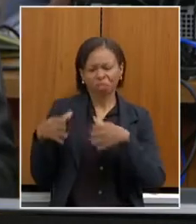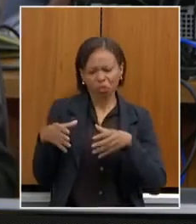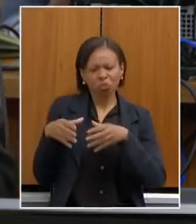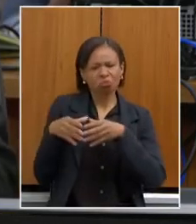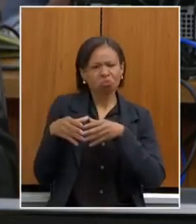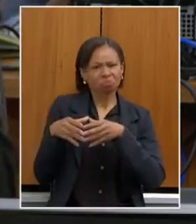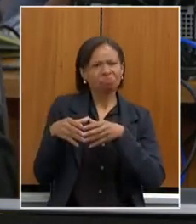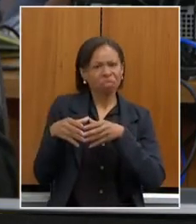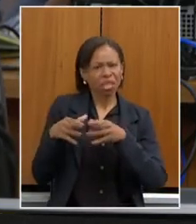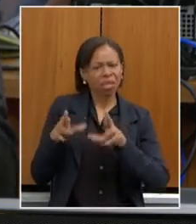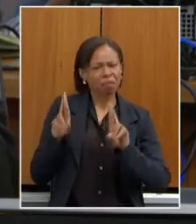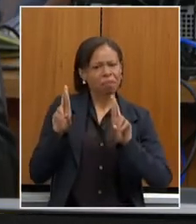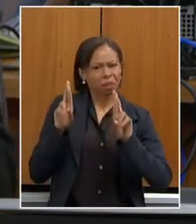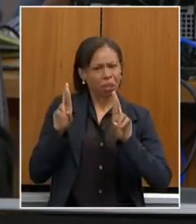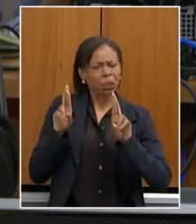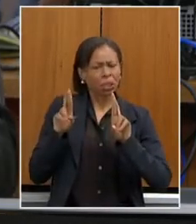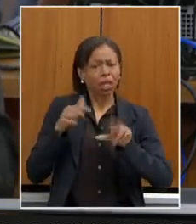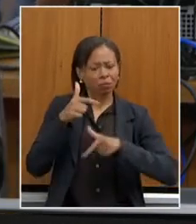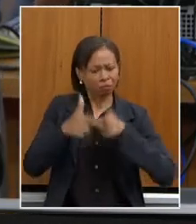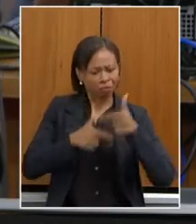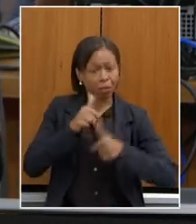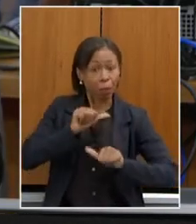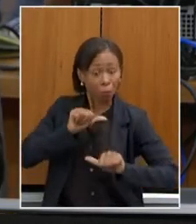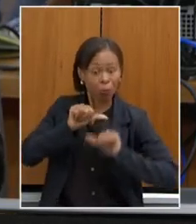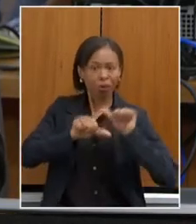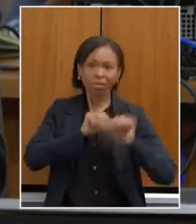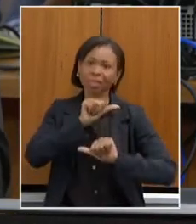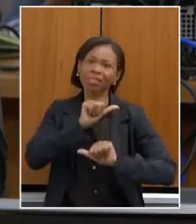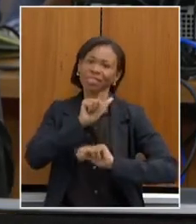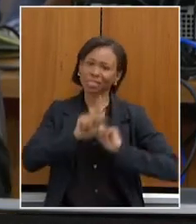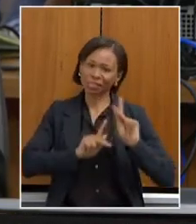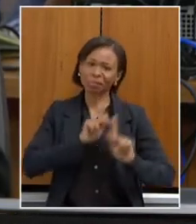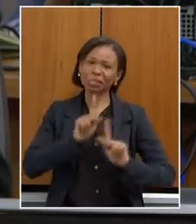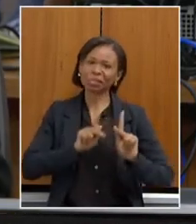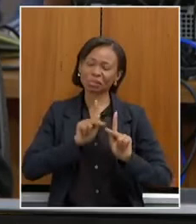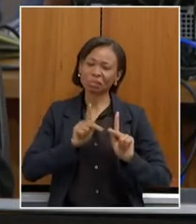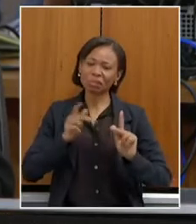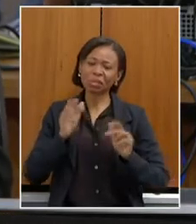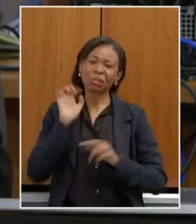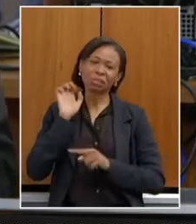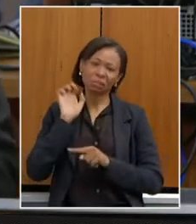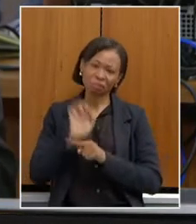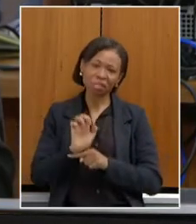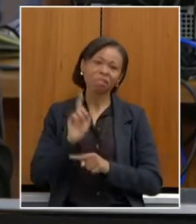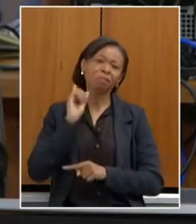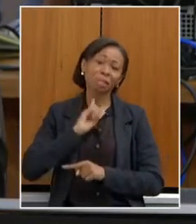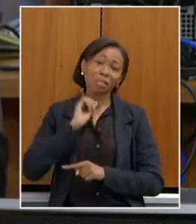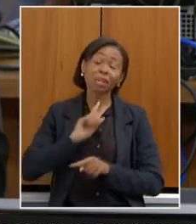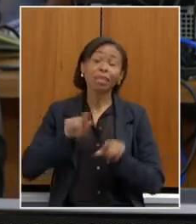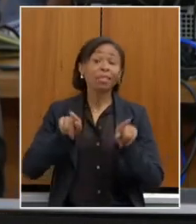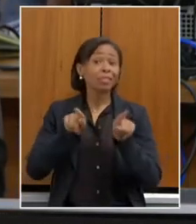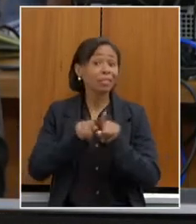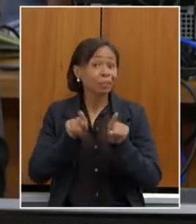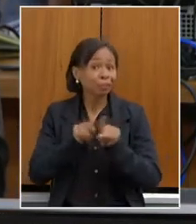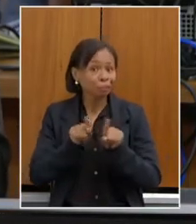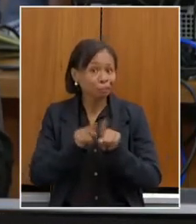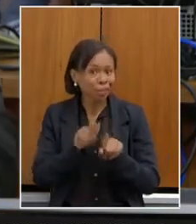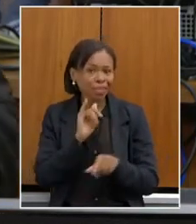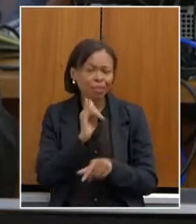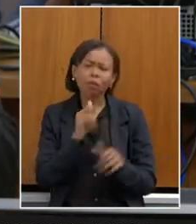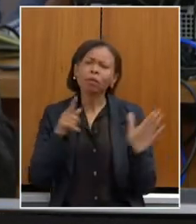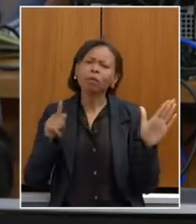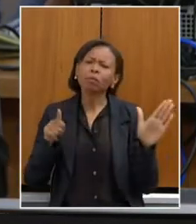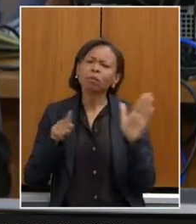fazendo essa transformação de vidas efetivamente por todo o Estado de Minas Gerais mas eu não poderia deixar também de trazer uma